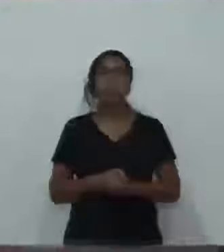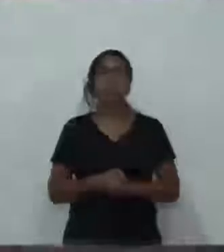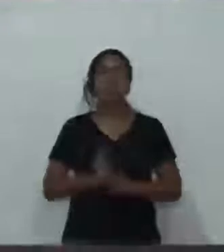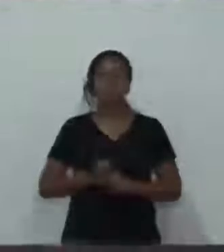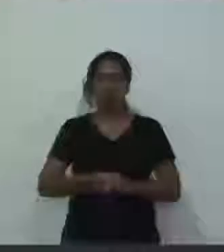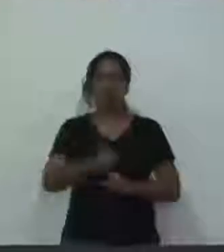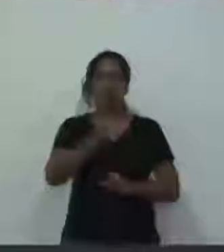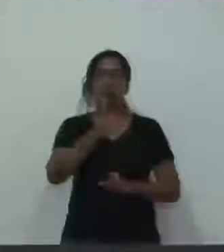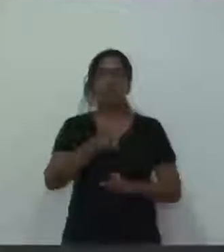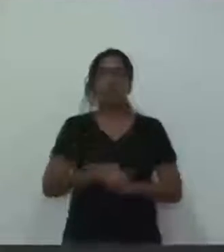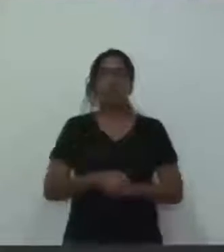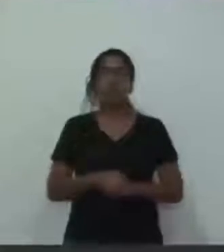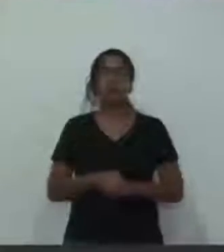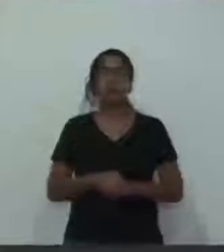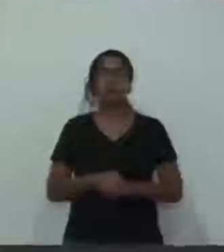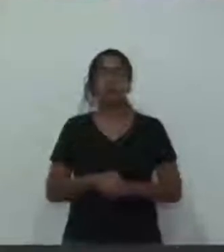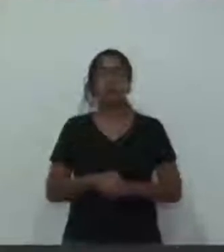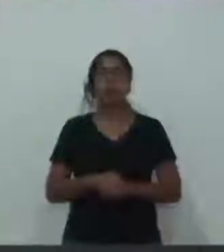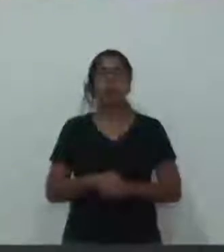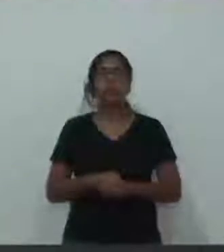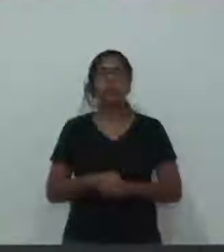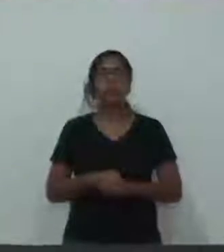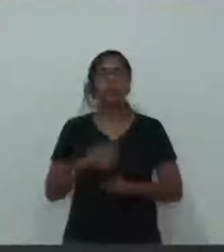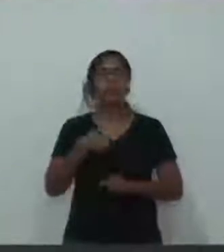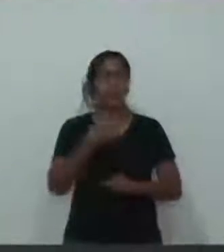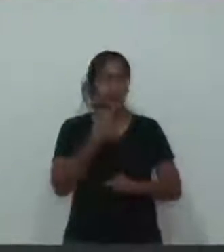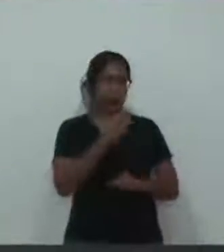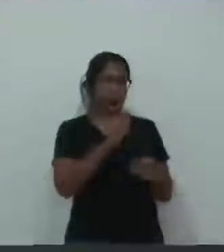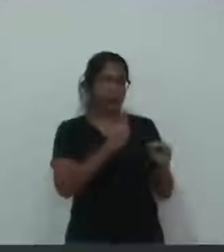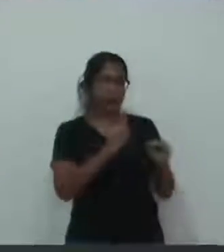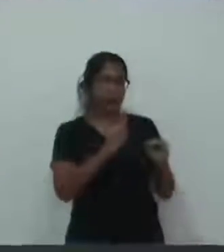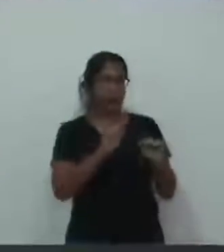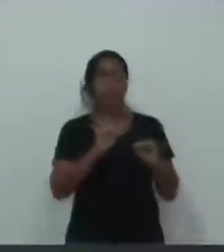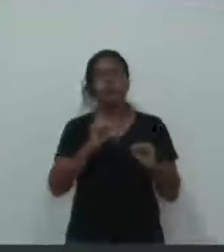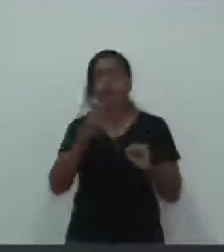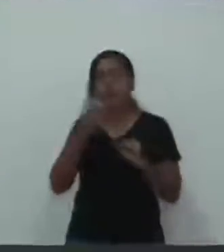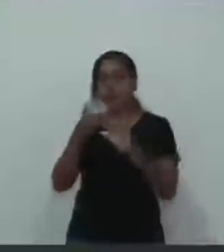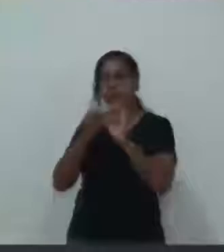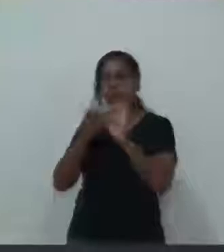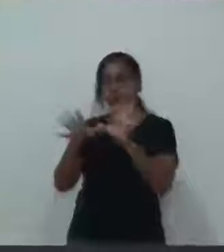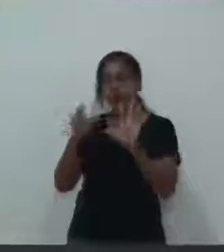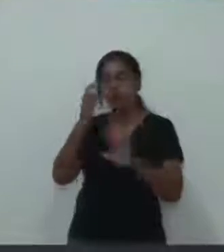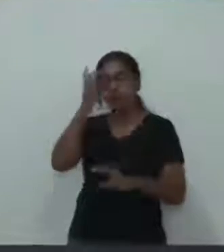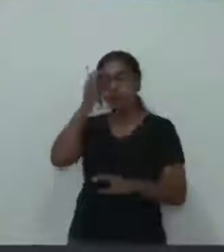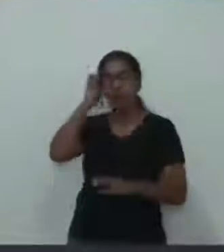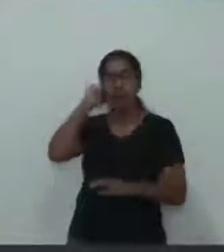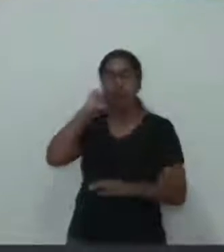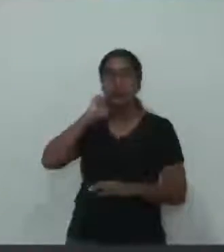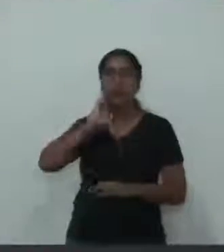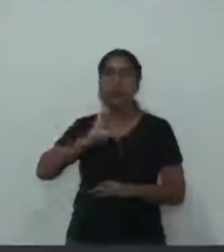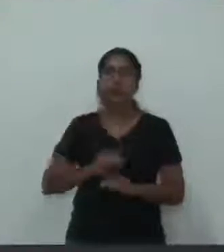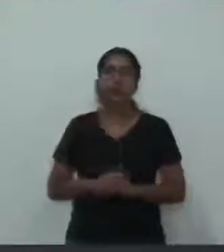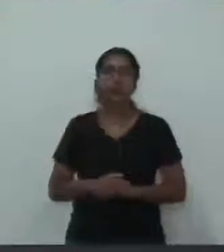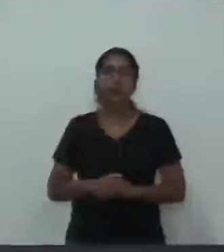Continua o encaminhamento de lideranças. Peço a palavra, senhor presidente. Posso falar? Tem a palavra.